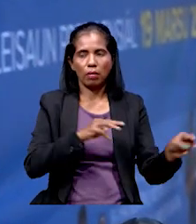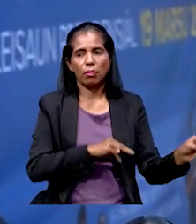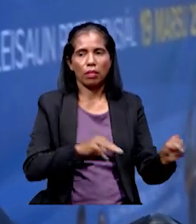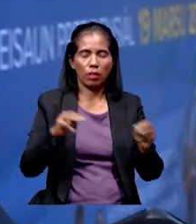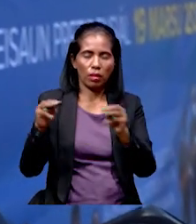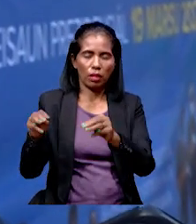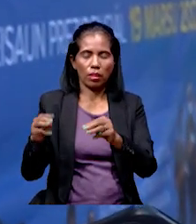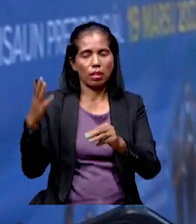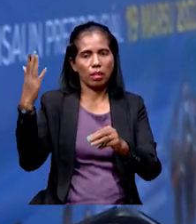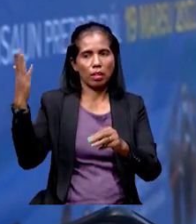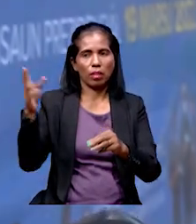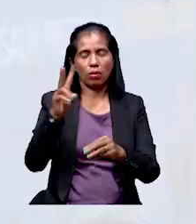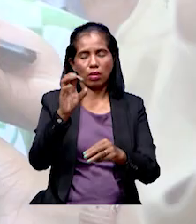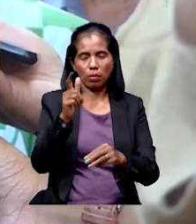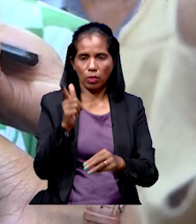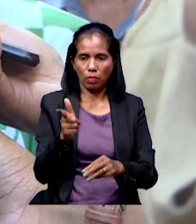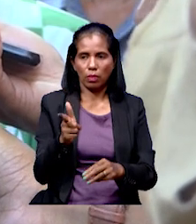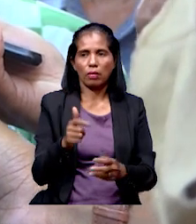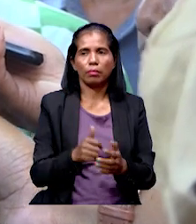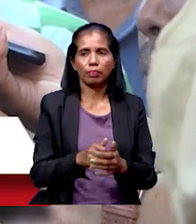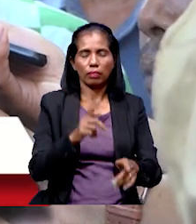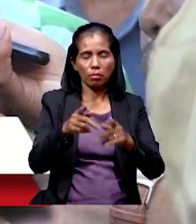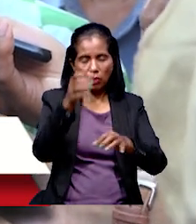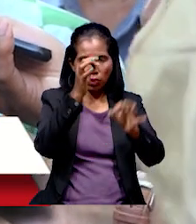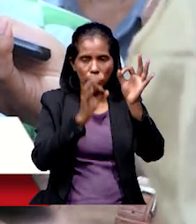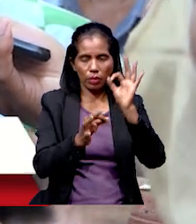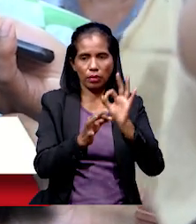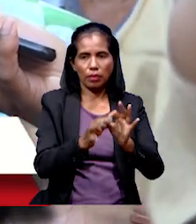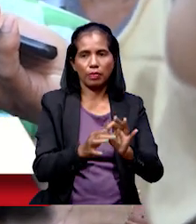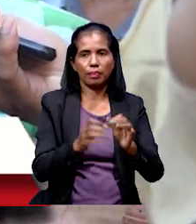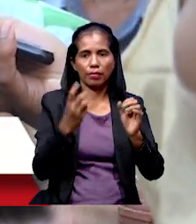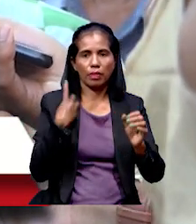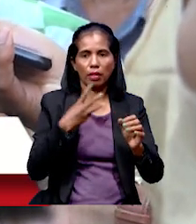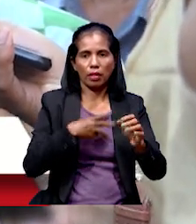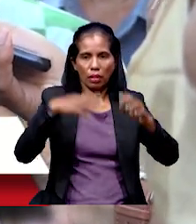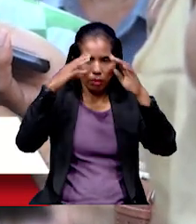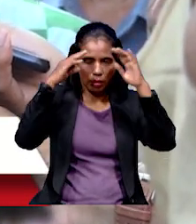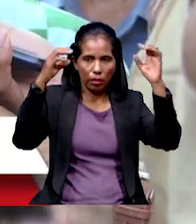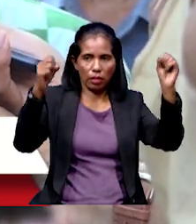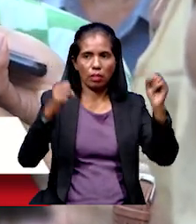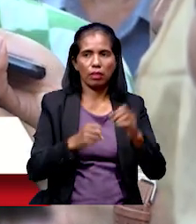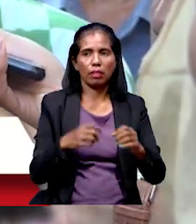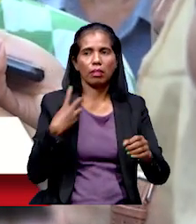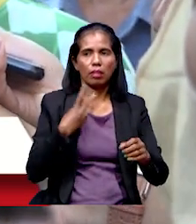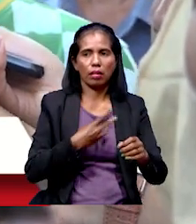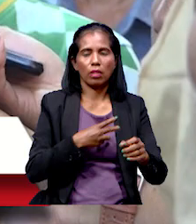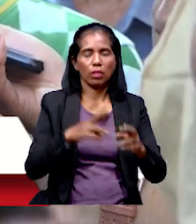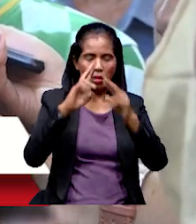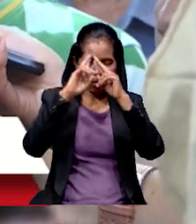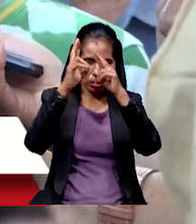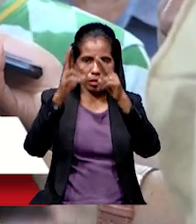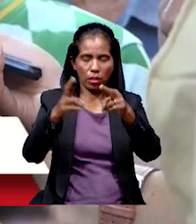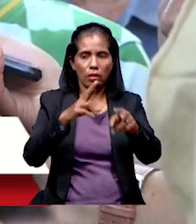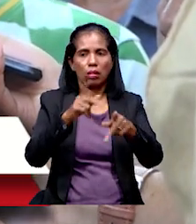que acontece em 2020. O povo confiança nem aqui tem presidente. E tem outro respeito ao povo